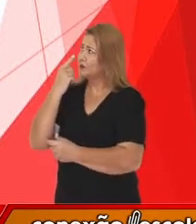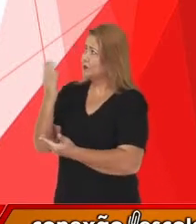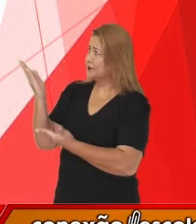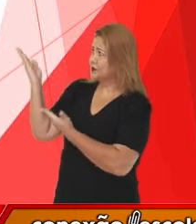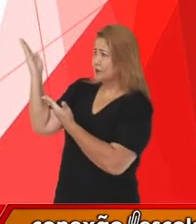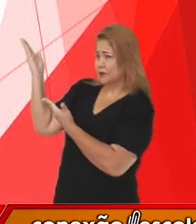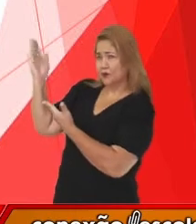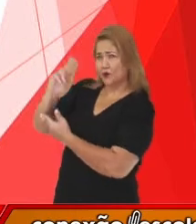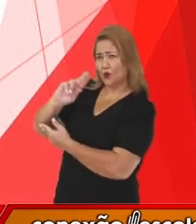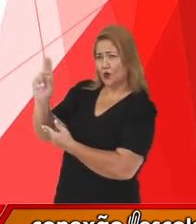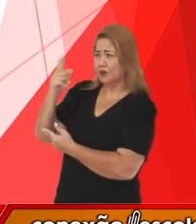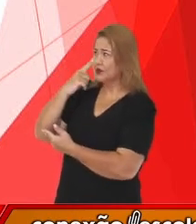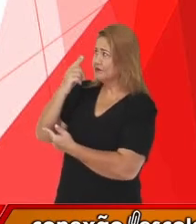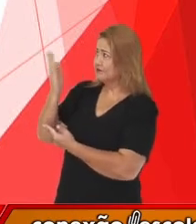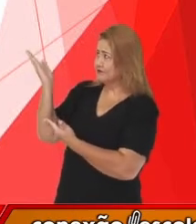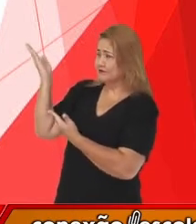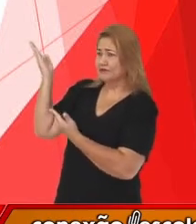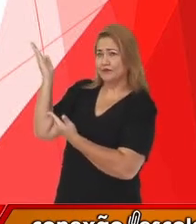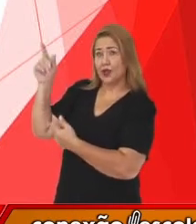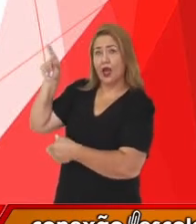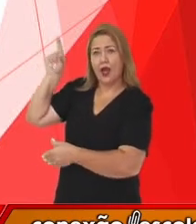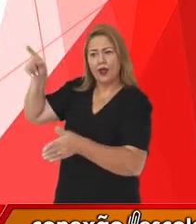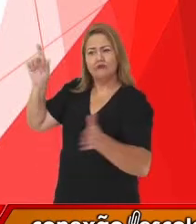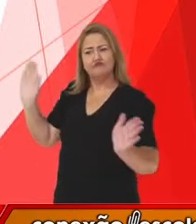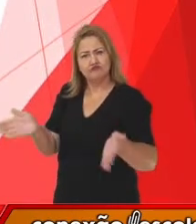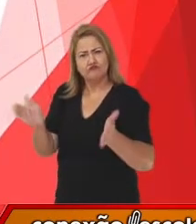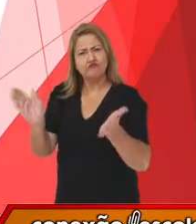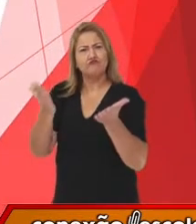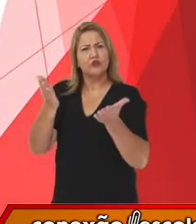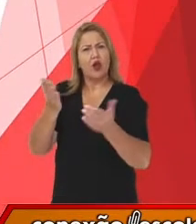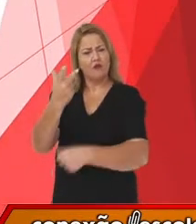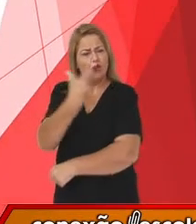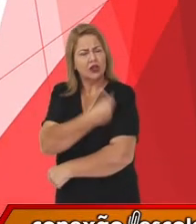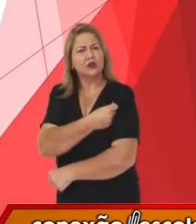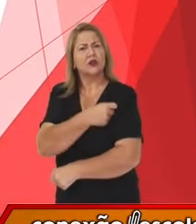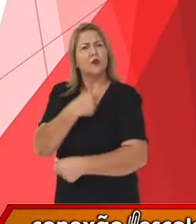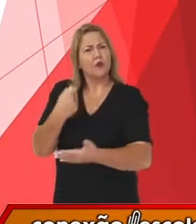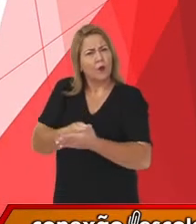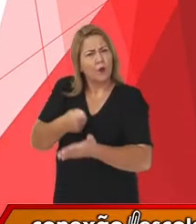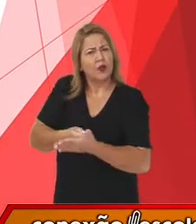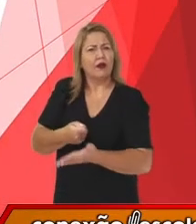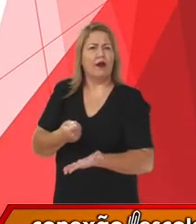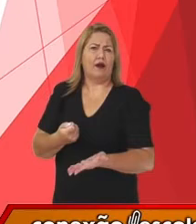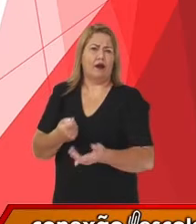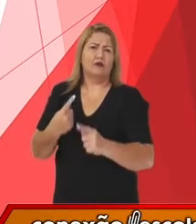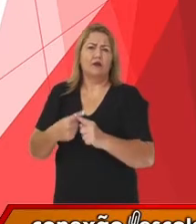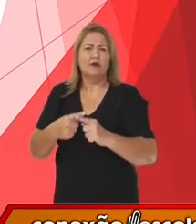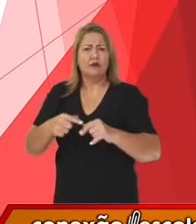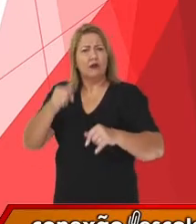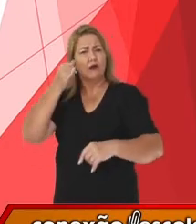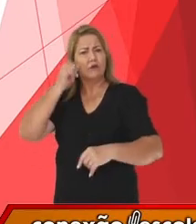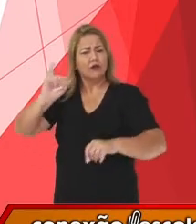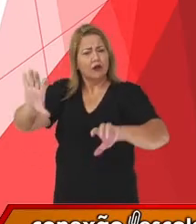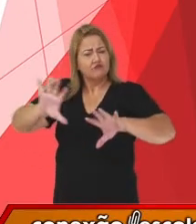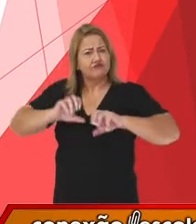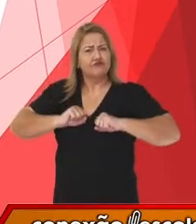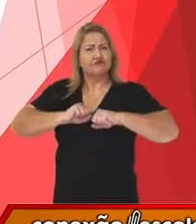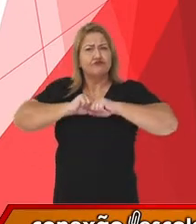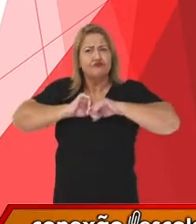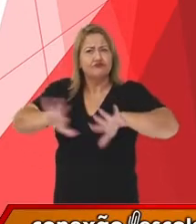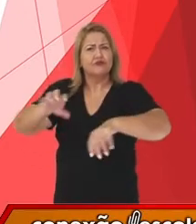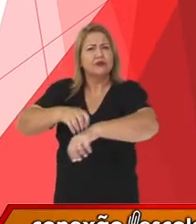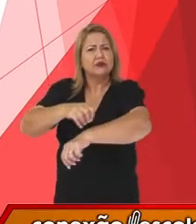Cruz incentivou que a vacina pudesse ser obrigatória para a prevenção da varíola aqui no nosso